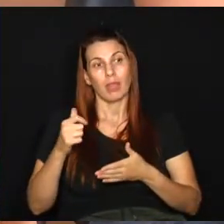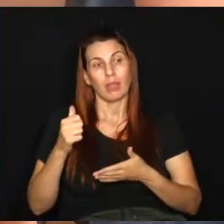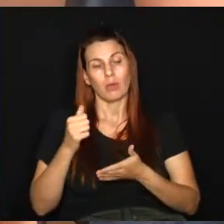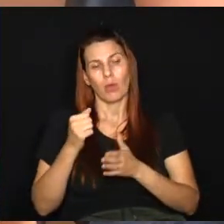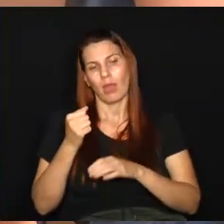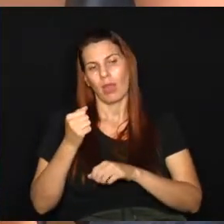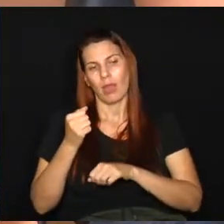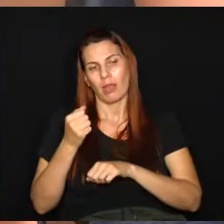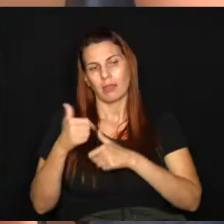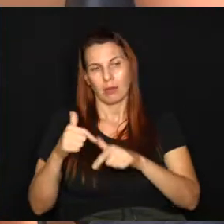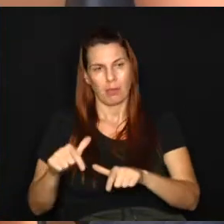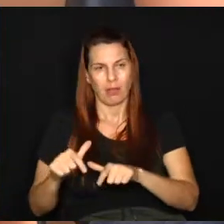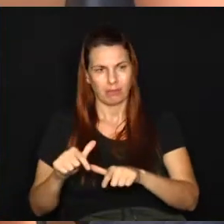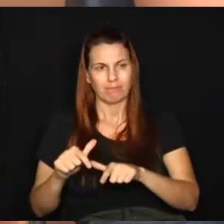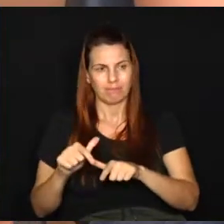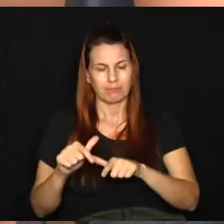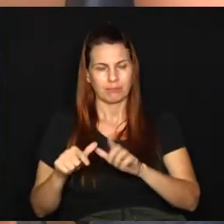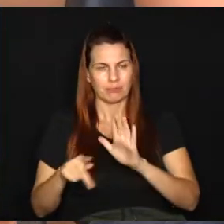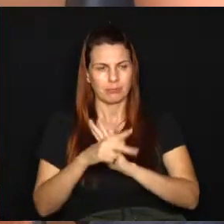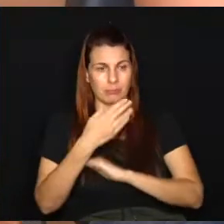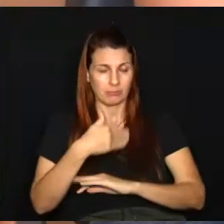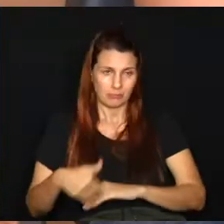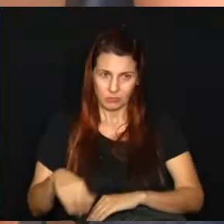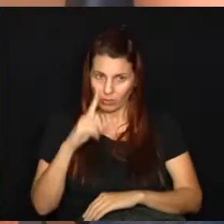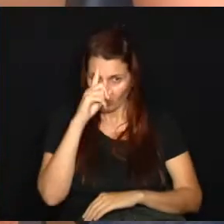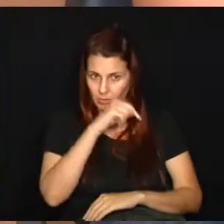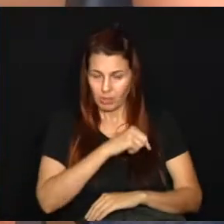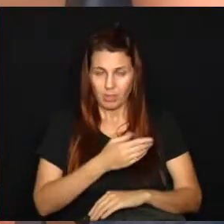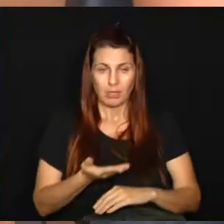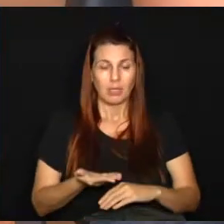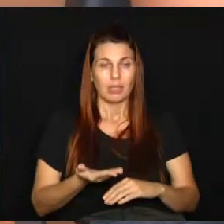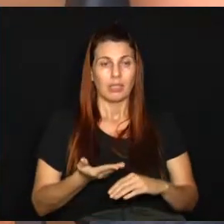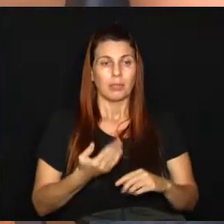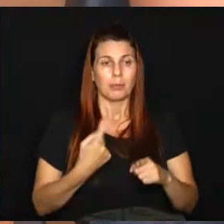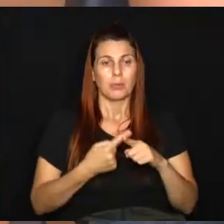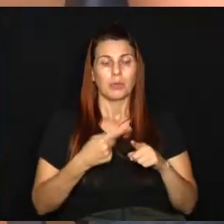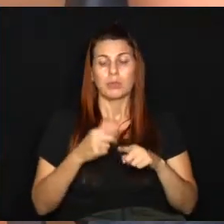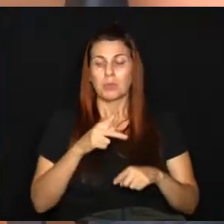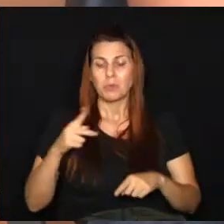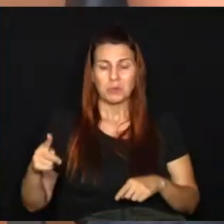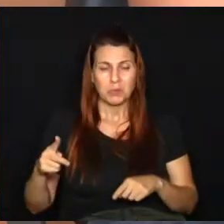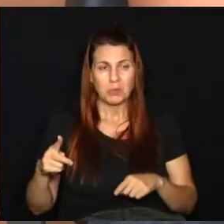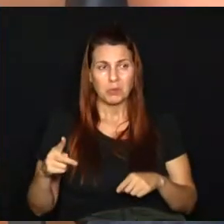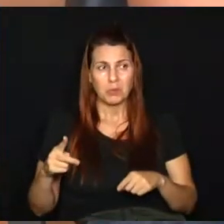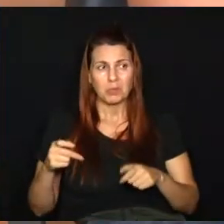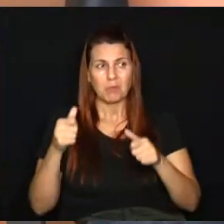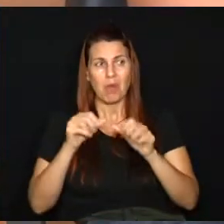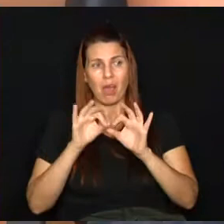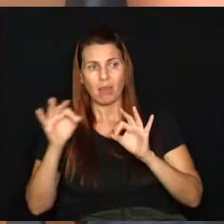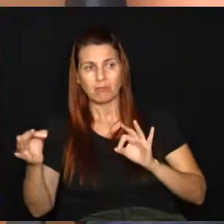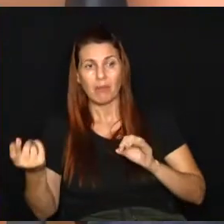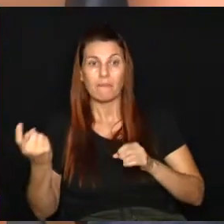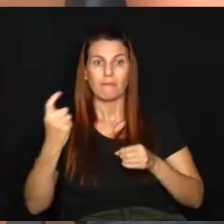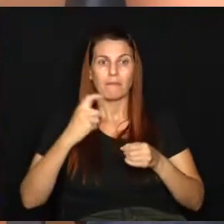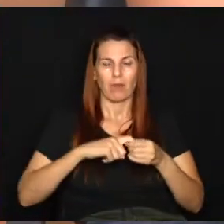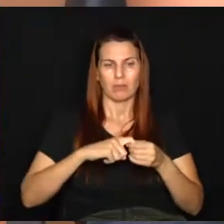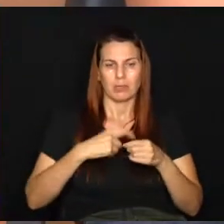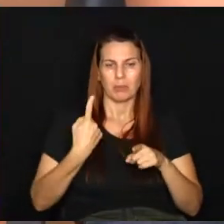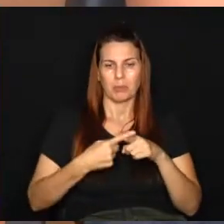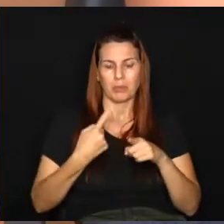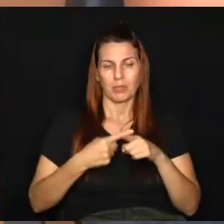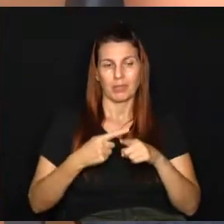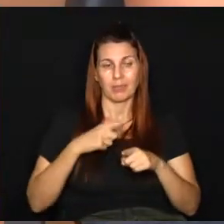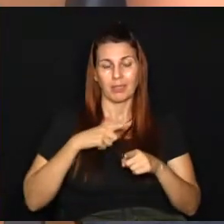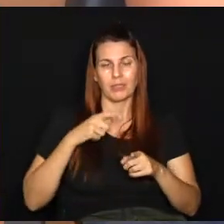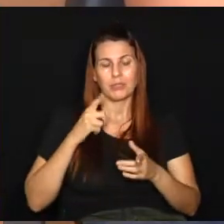público, e porque muitas vezes esses professores eles voltam, não acontece nada pela estabilidade, eles voltam